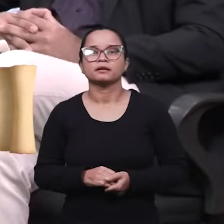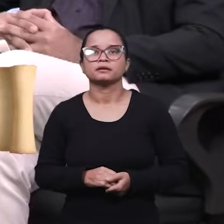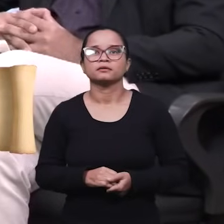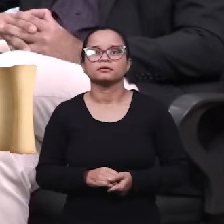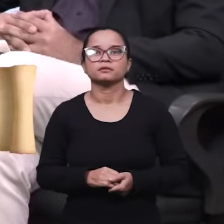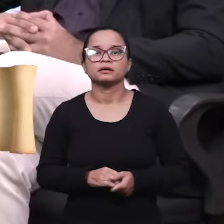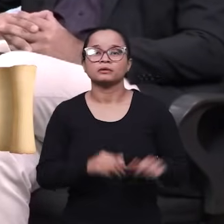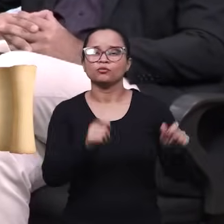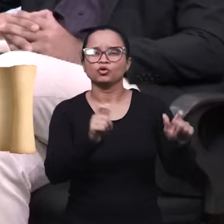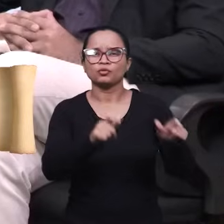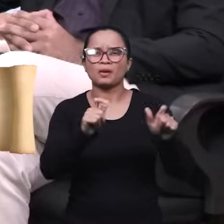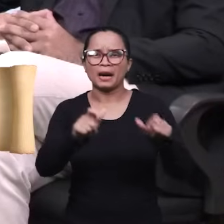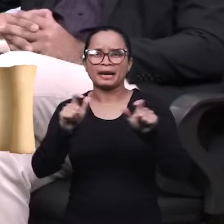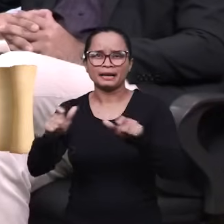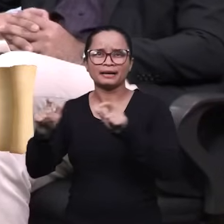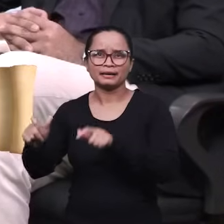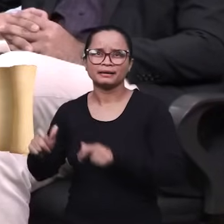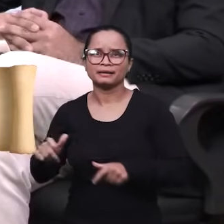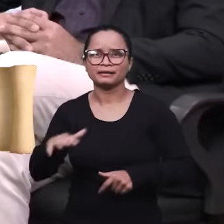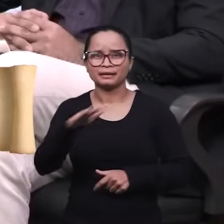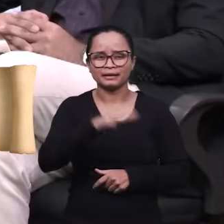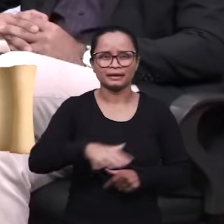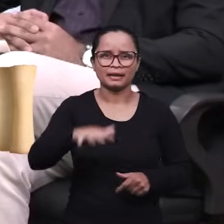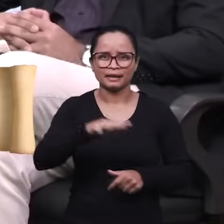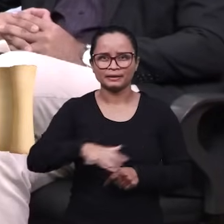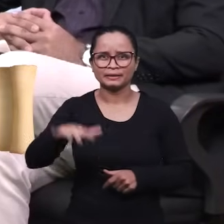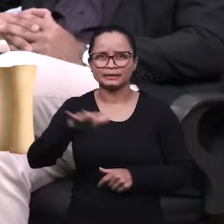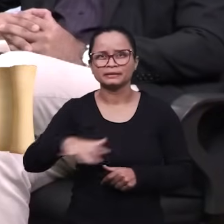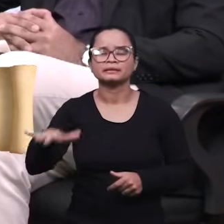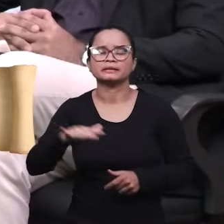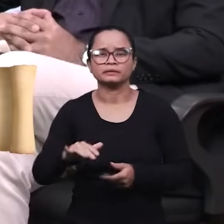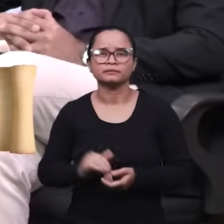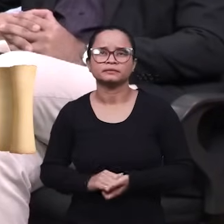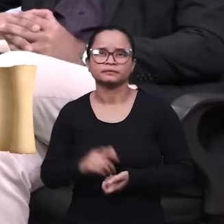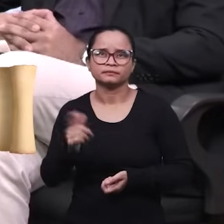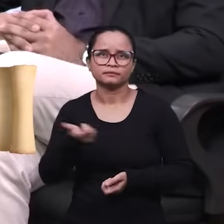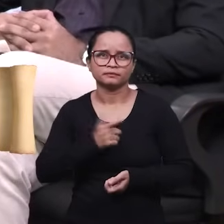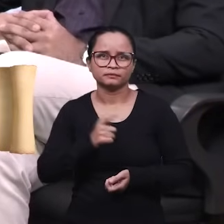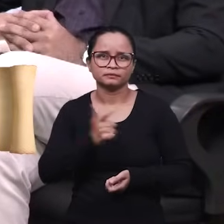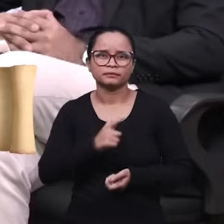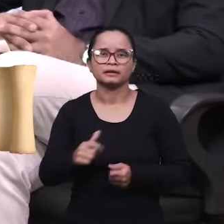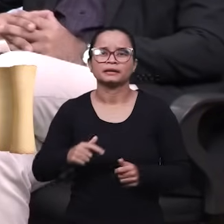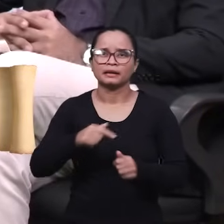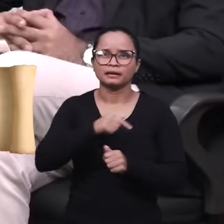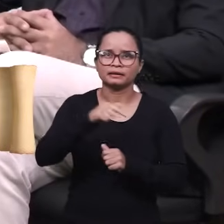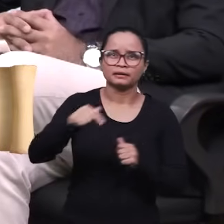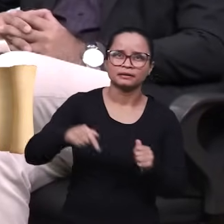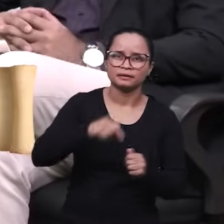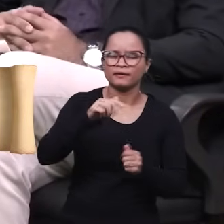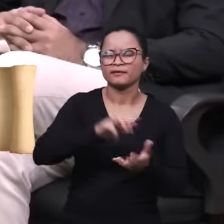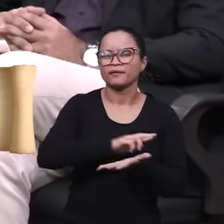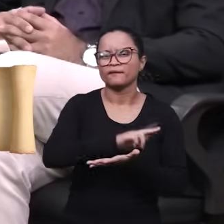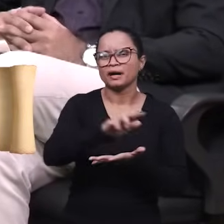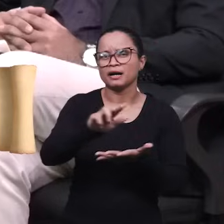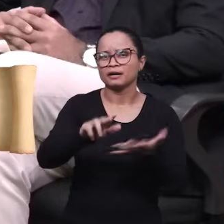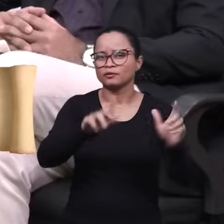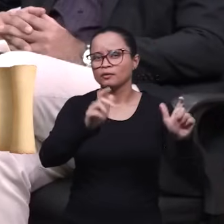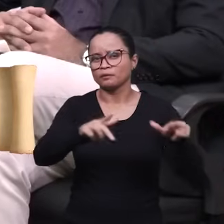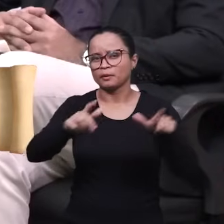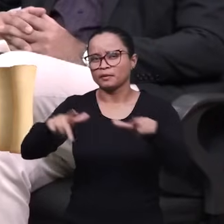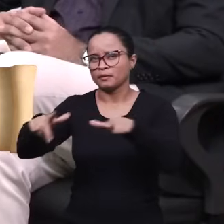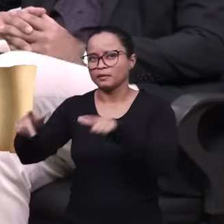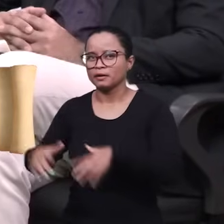sinagogas nessa região, lá em Listra, Derbe, Antioquia da Pisídia. Então, exato. Agora